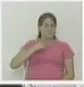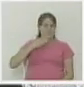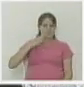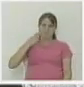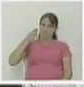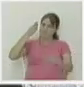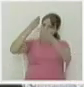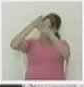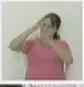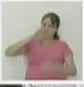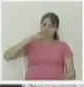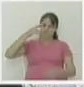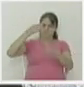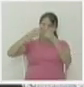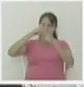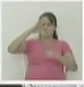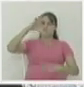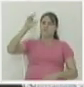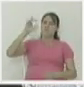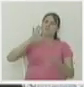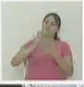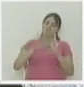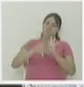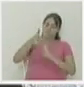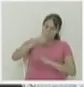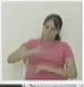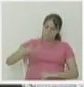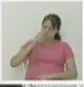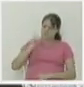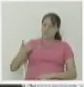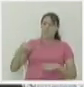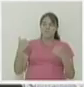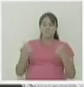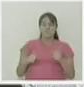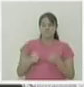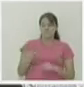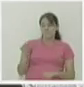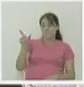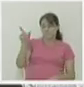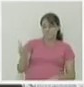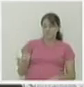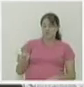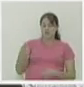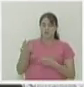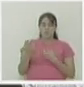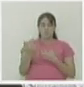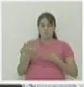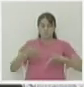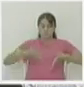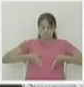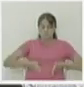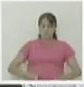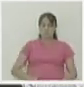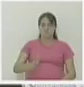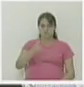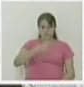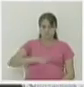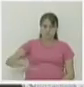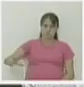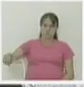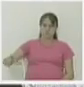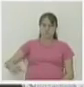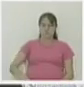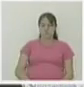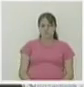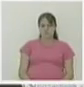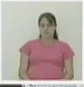de Deus. E vai mais além ainda: necessário vos é nascer de novo, necessário vos